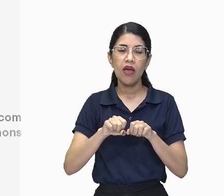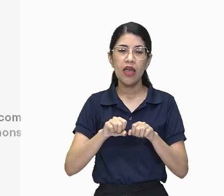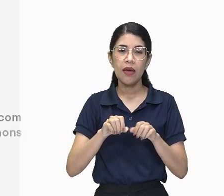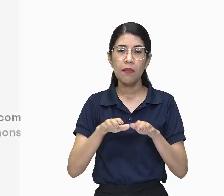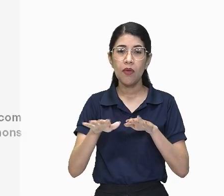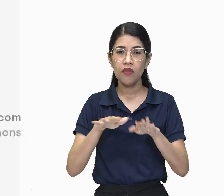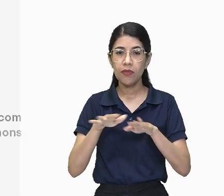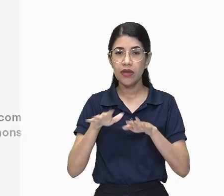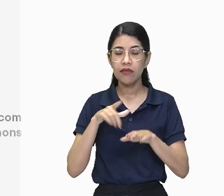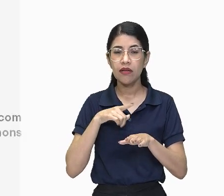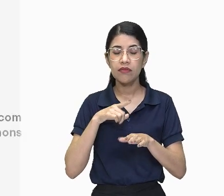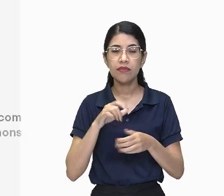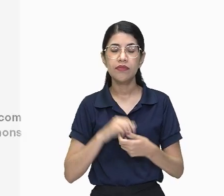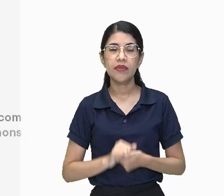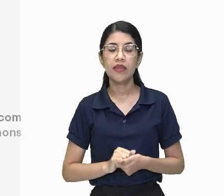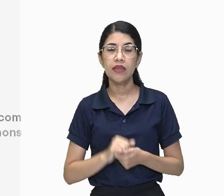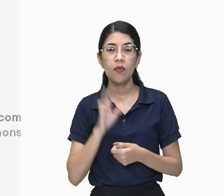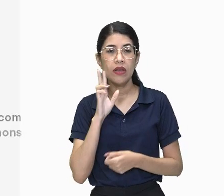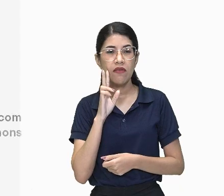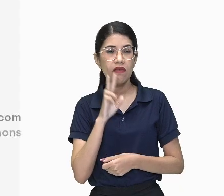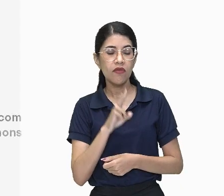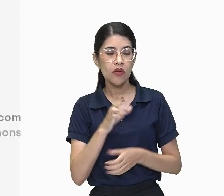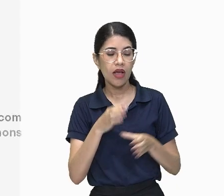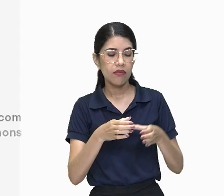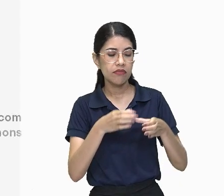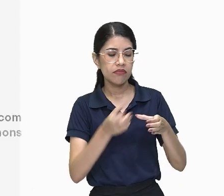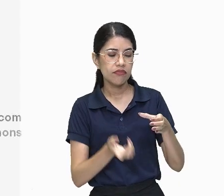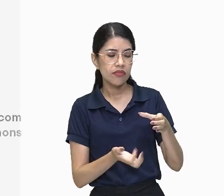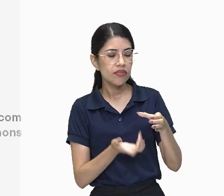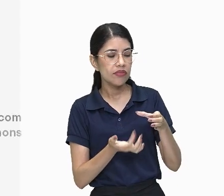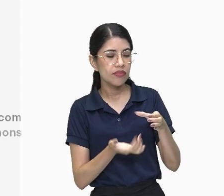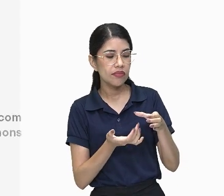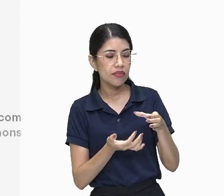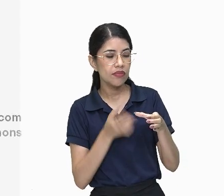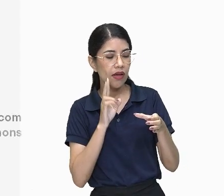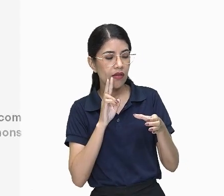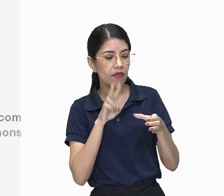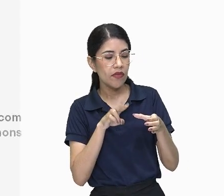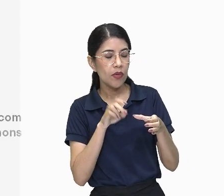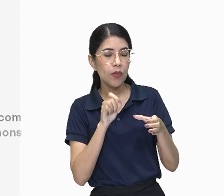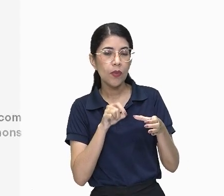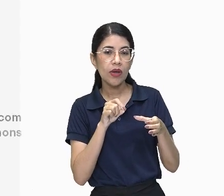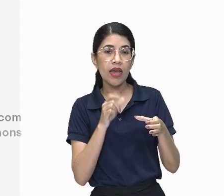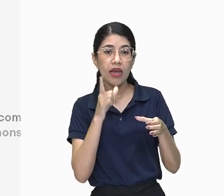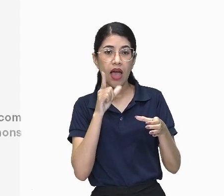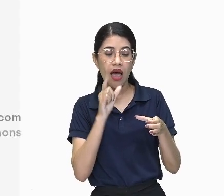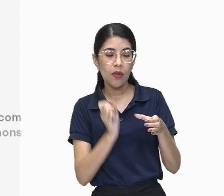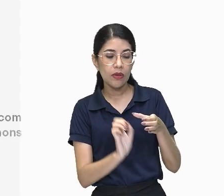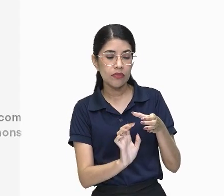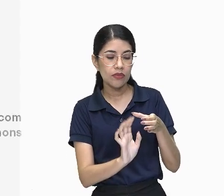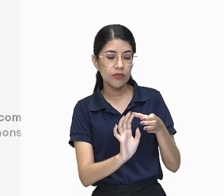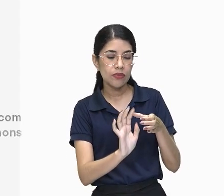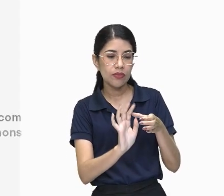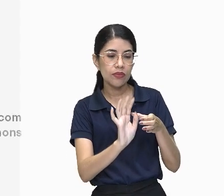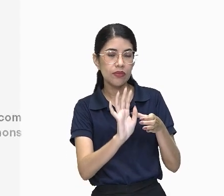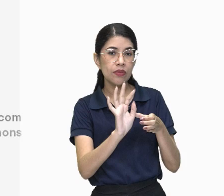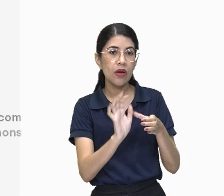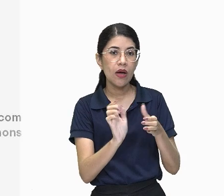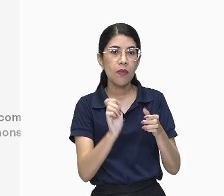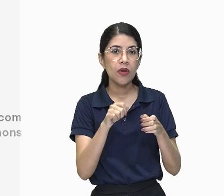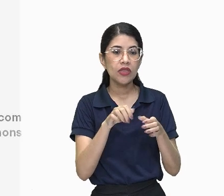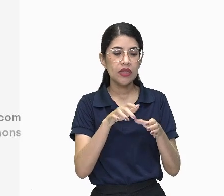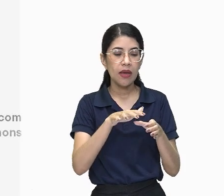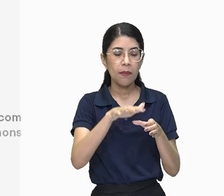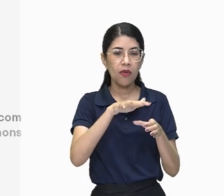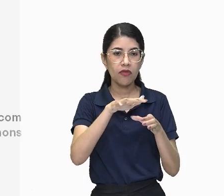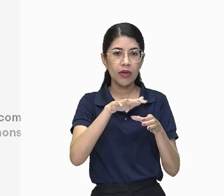vamos lá. Ele observando uma panela no fogo, ele viu que o vapor d'água era capaz de levantar a tampa